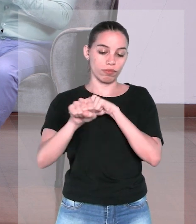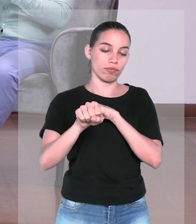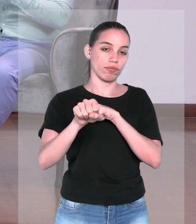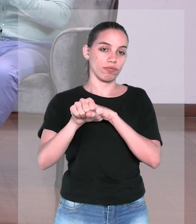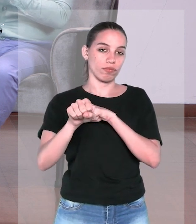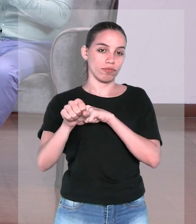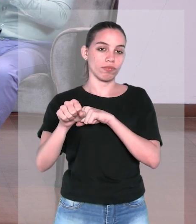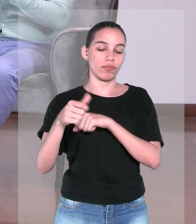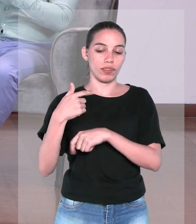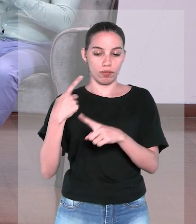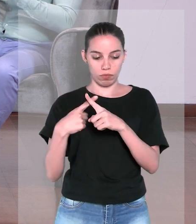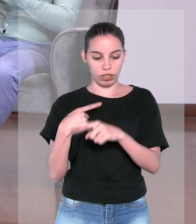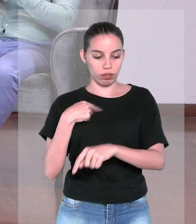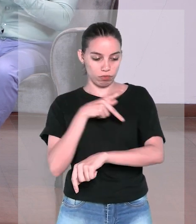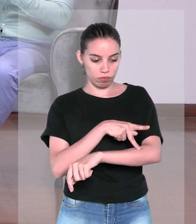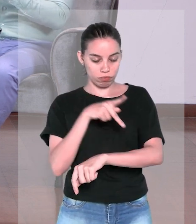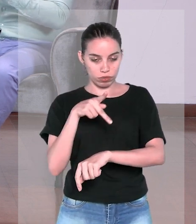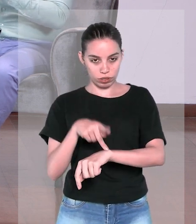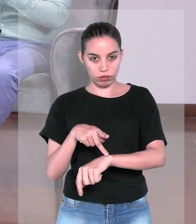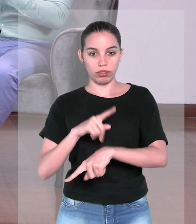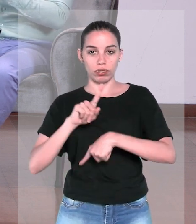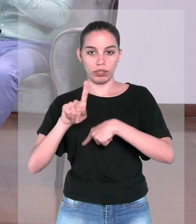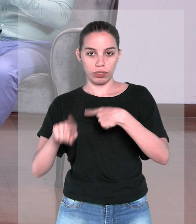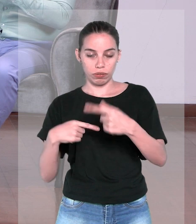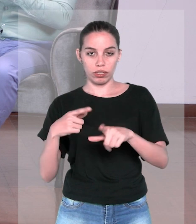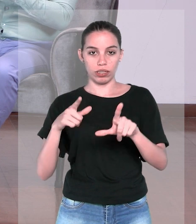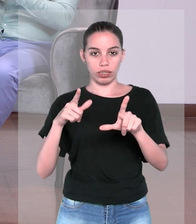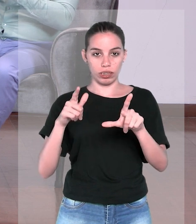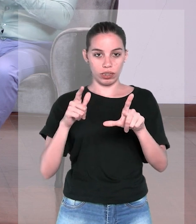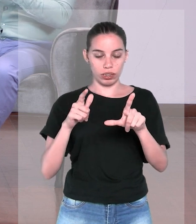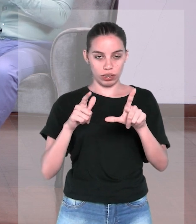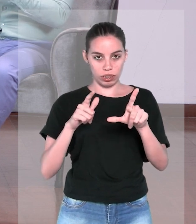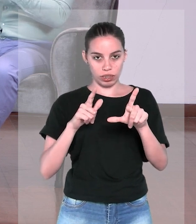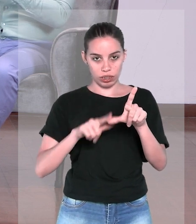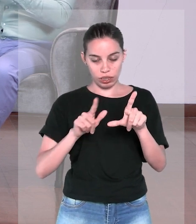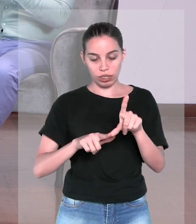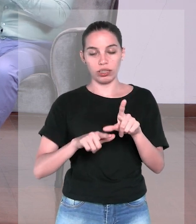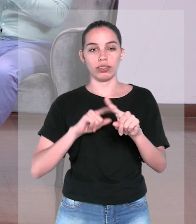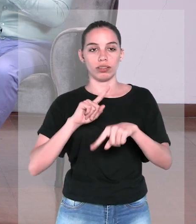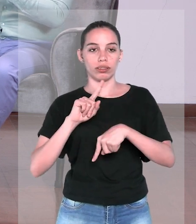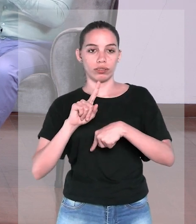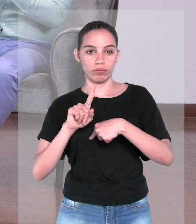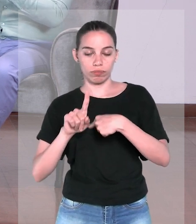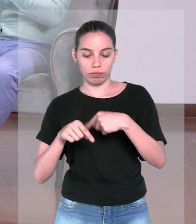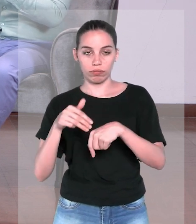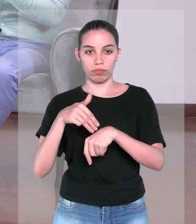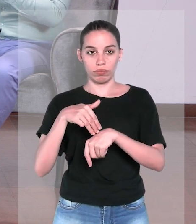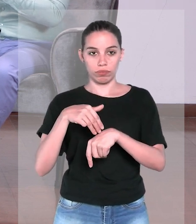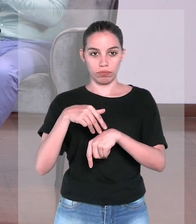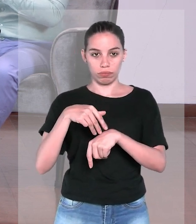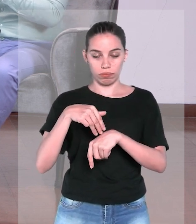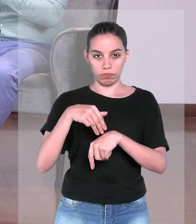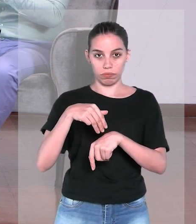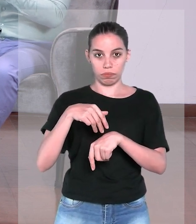eu vim da pedagogia, fui para as letras e fui para a psicologia. Fiz mestrado em letras, doutorado em educação,